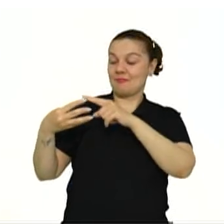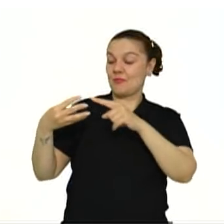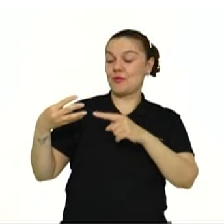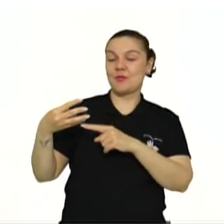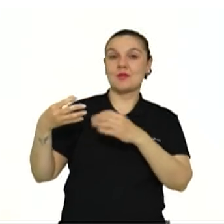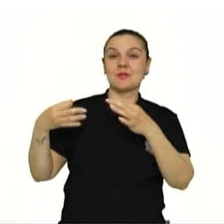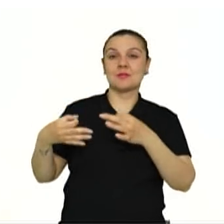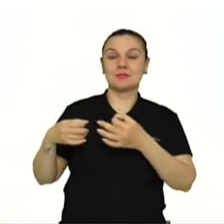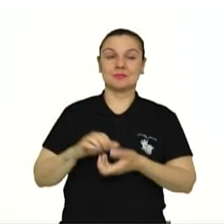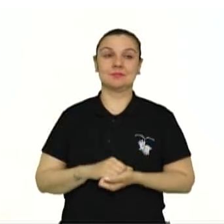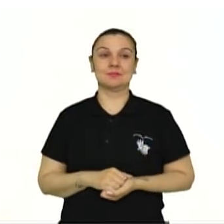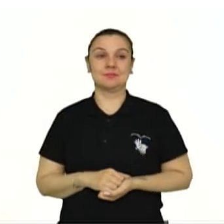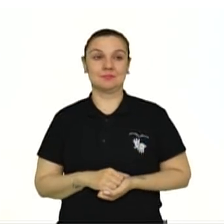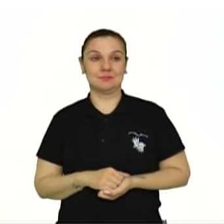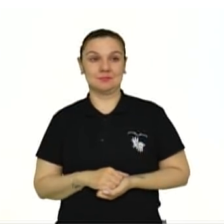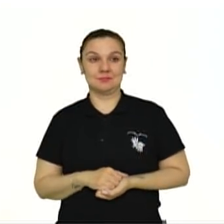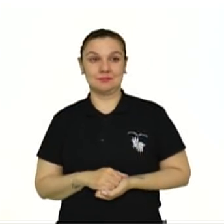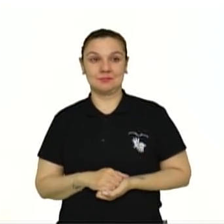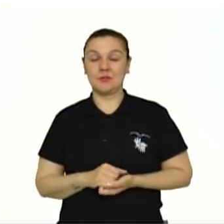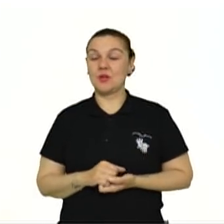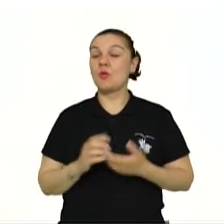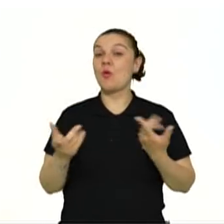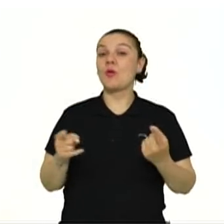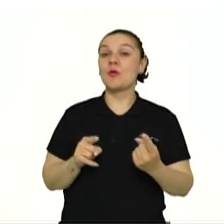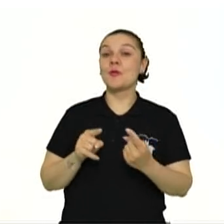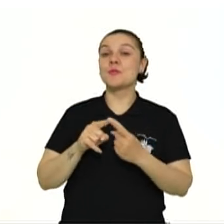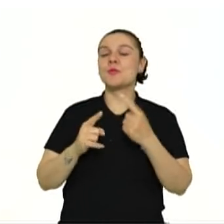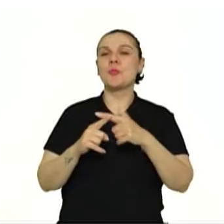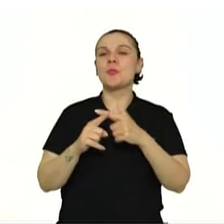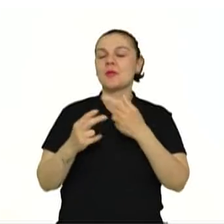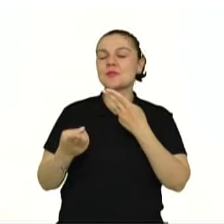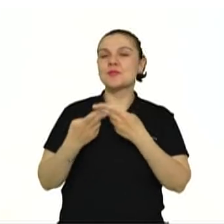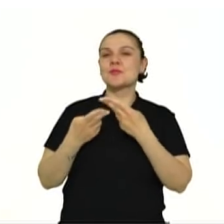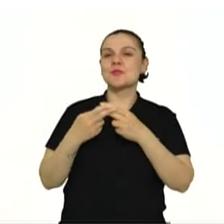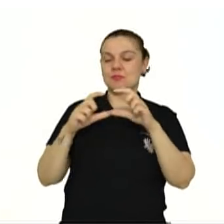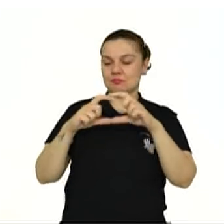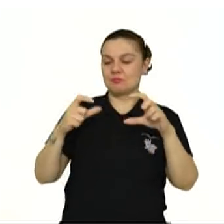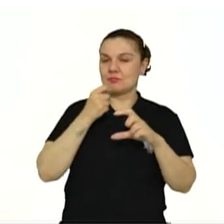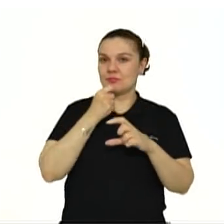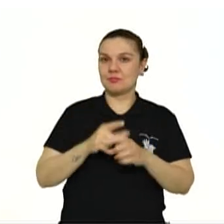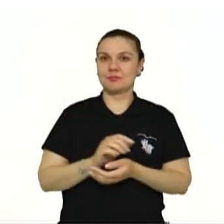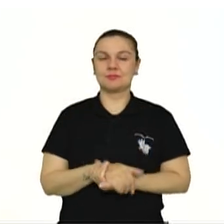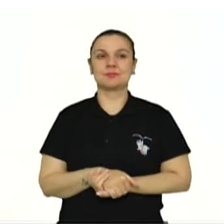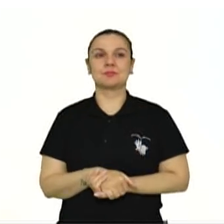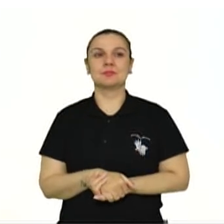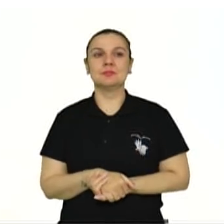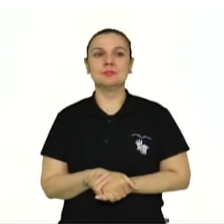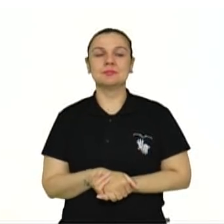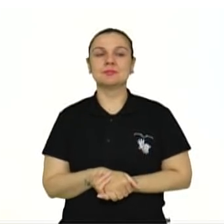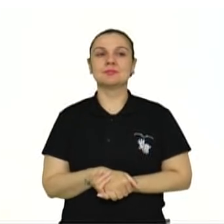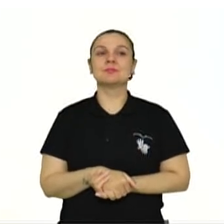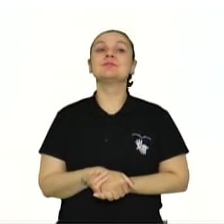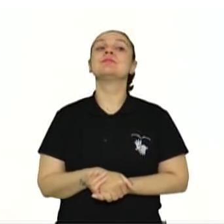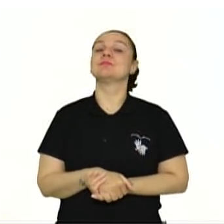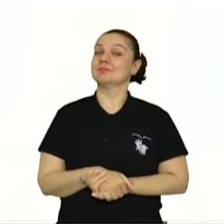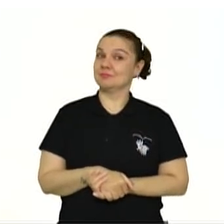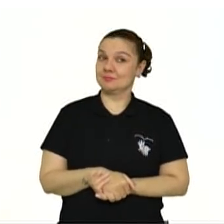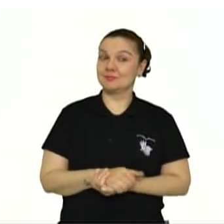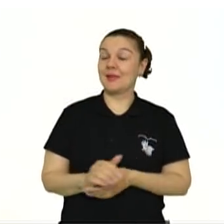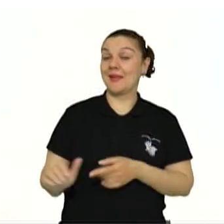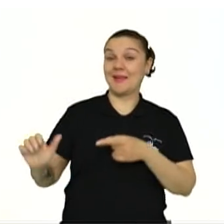nossa resposta? Finalidade. Para que serve então a nossa tirinha? Ela serve para